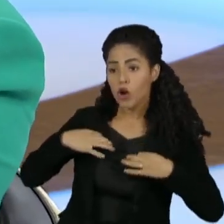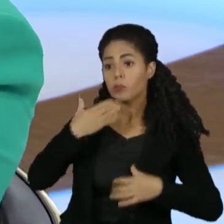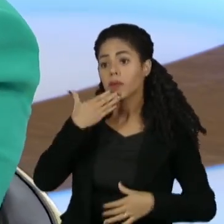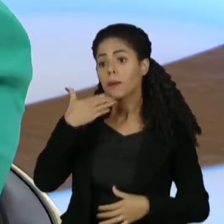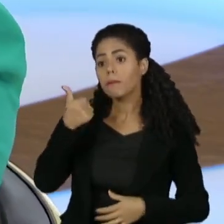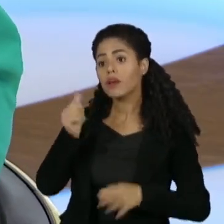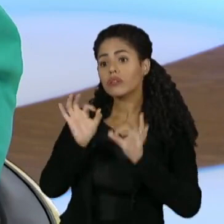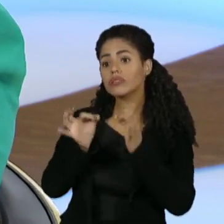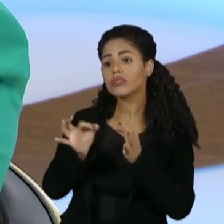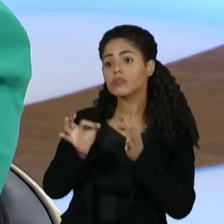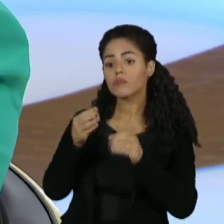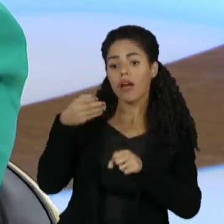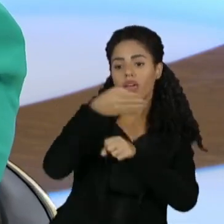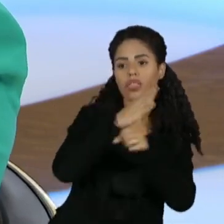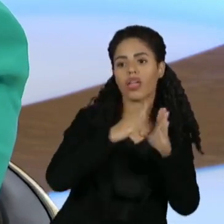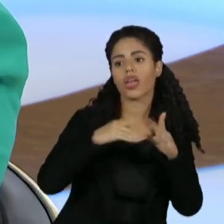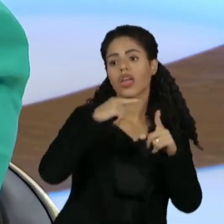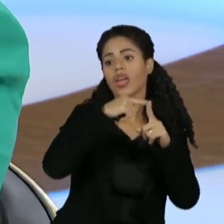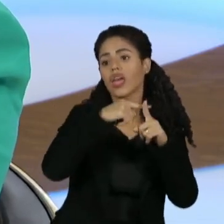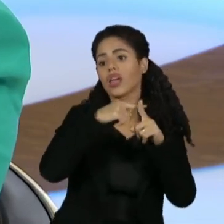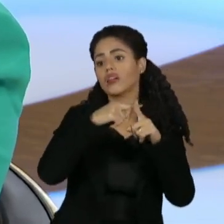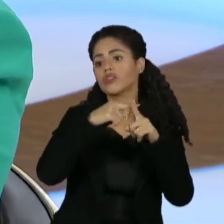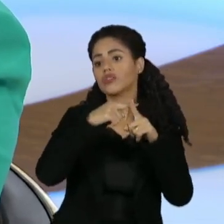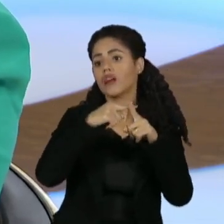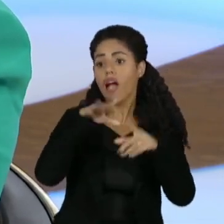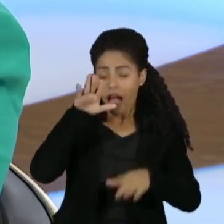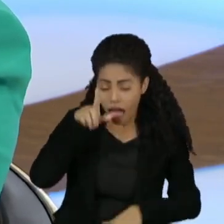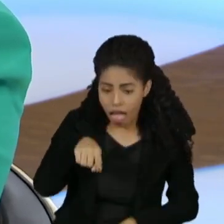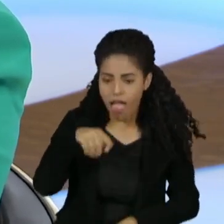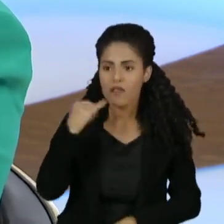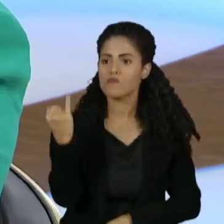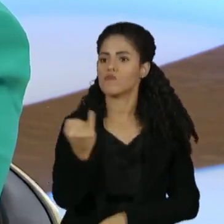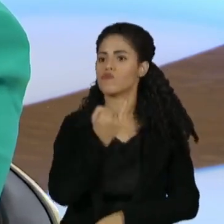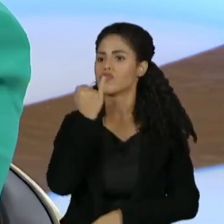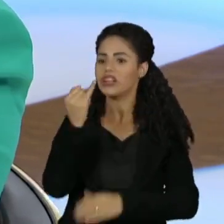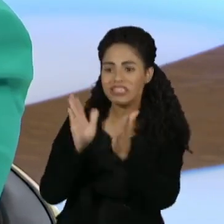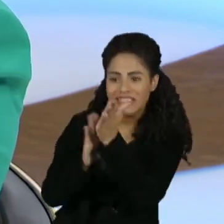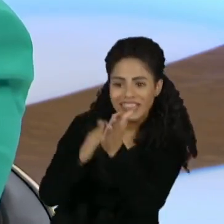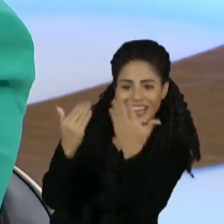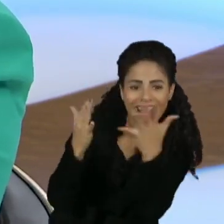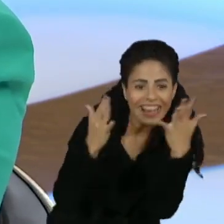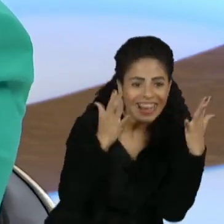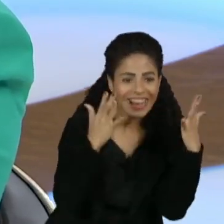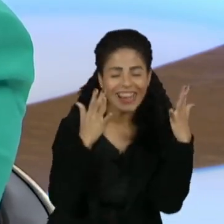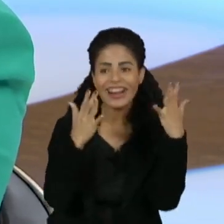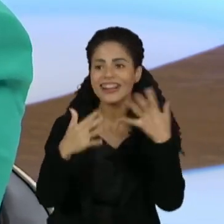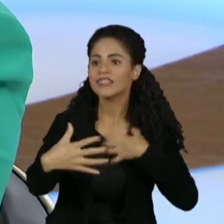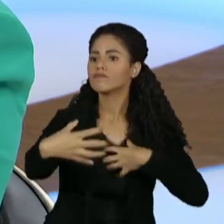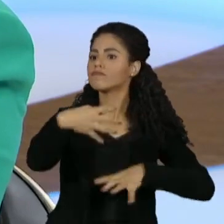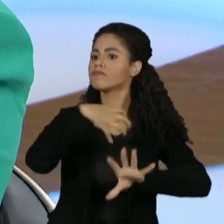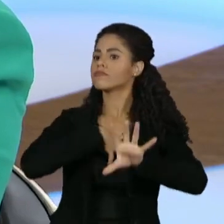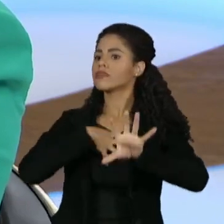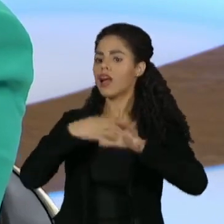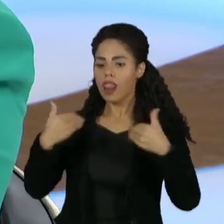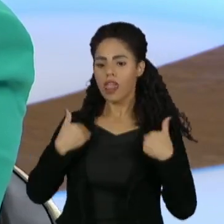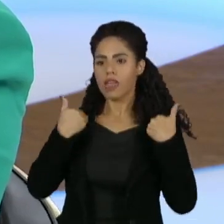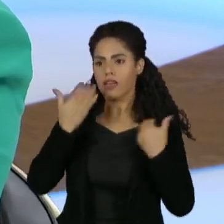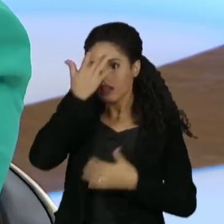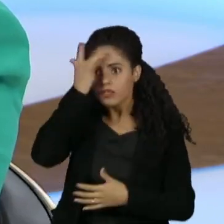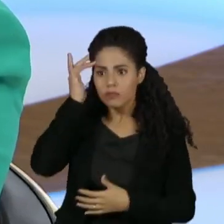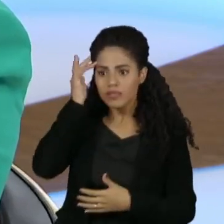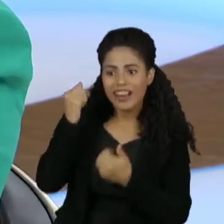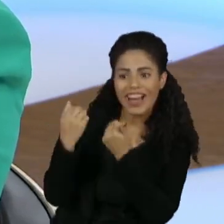poder ir na igreja no final de semana. É importante comemorar isso. Quanto mais a gente comemora as pequenas